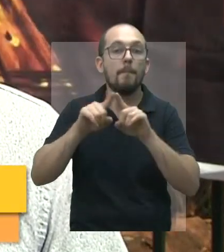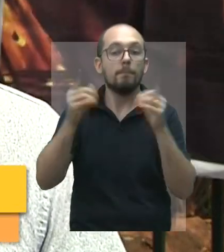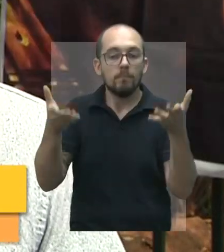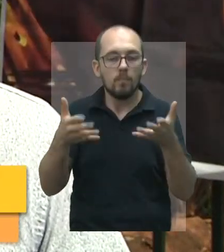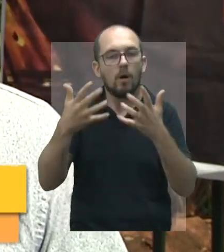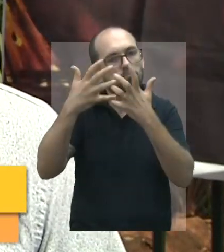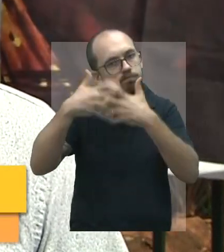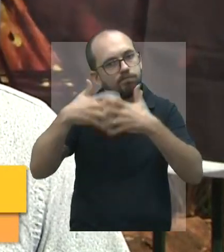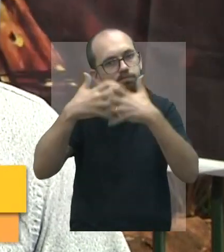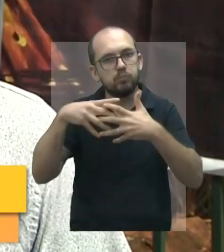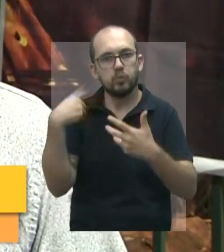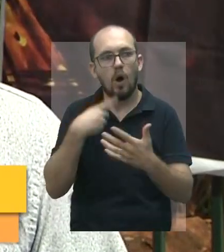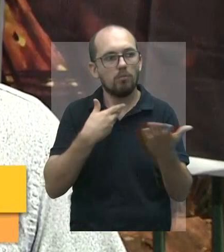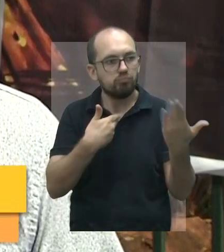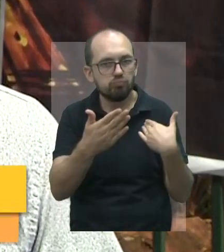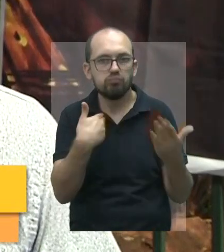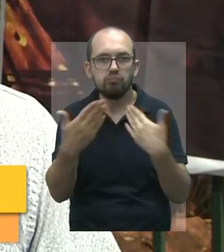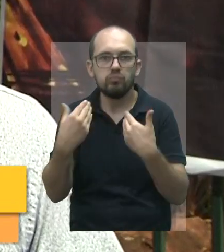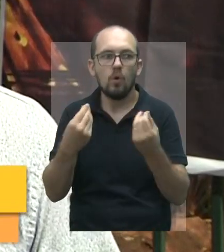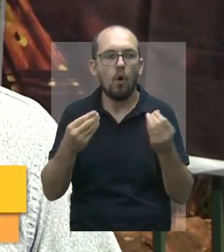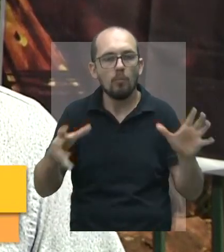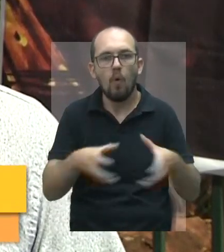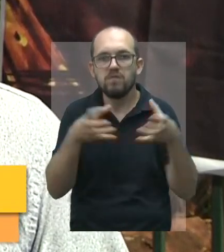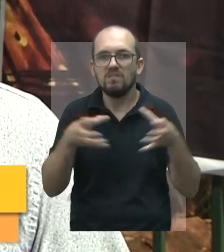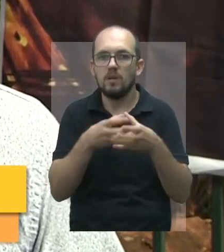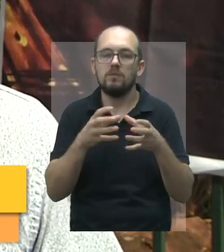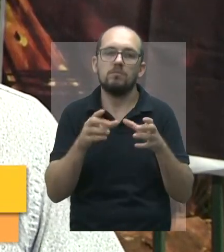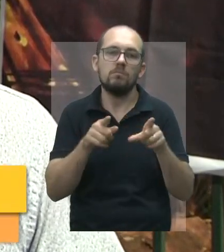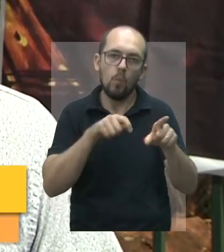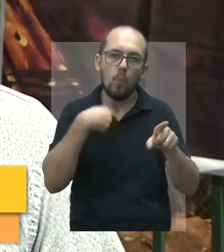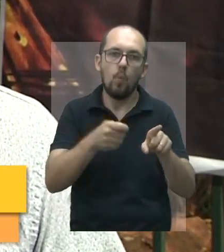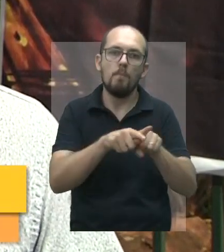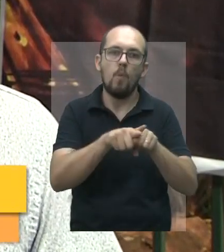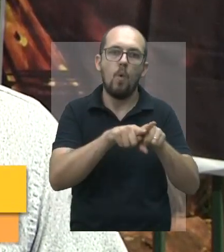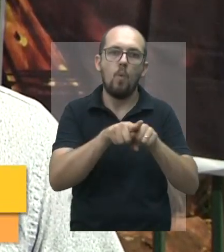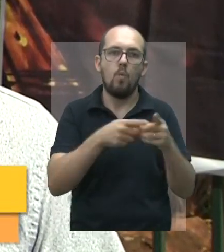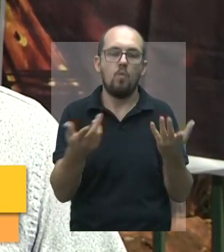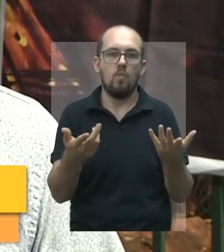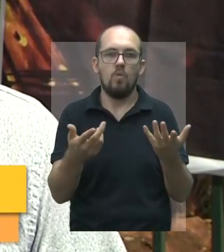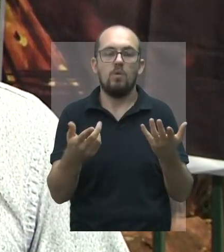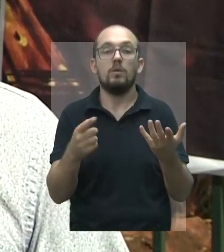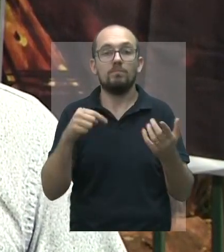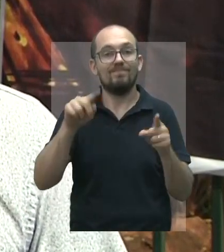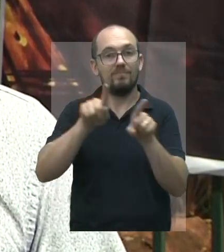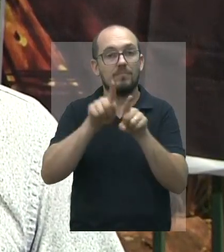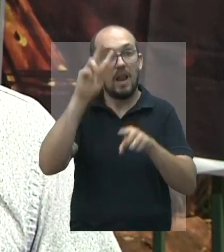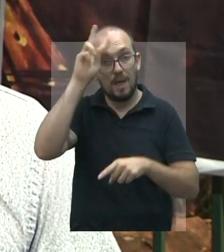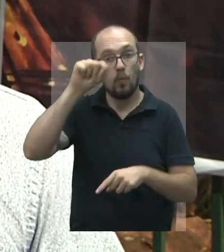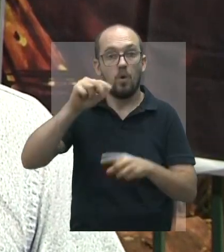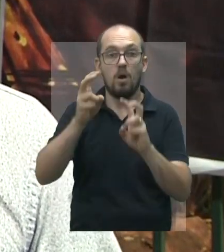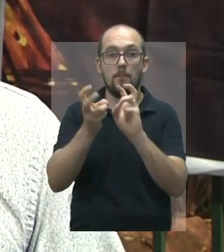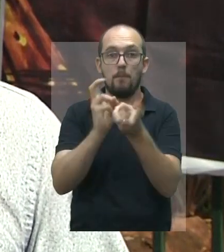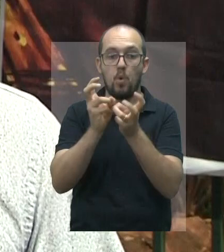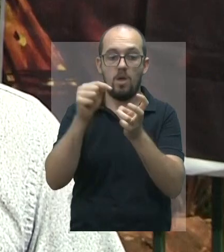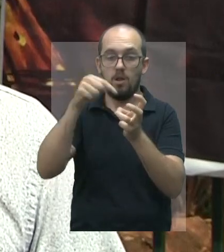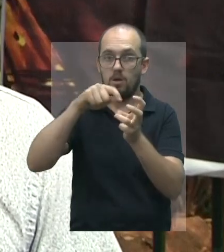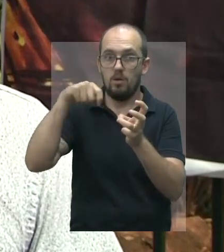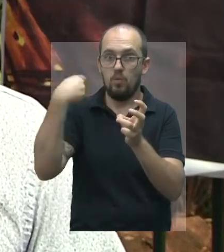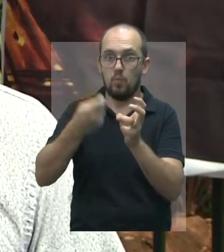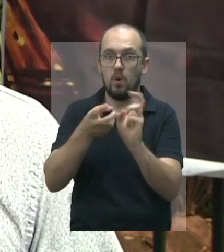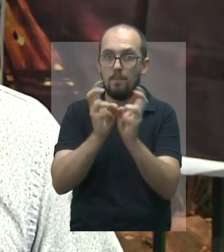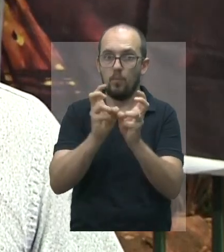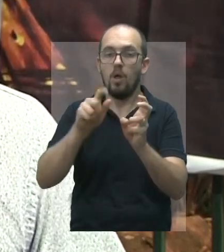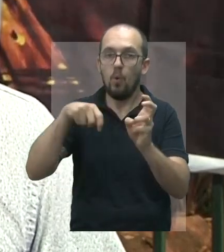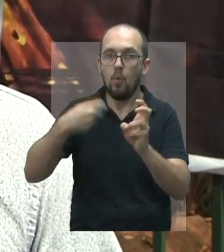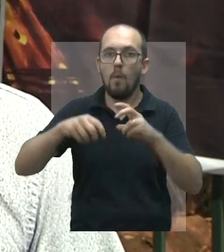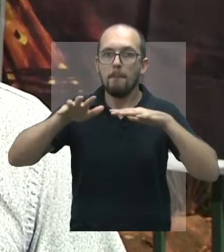reflexão da nossa convivência com os nossos irmãos, entendeu? Lembrando aqui que a capoeira também é considerado aí um